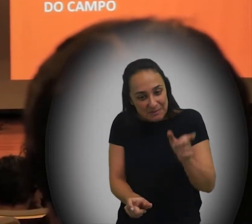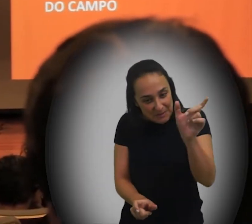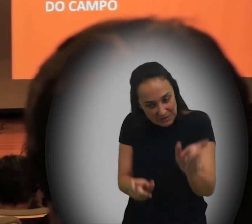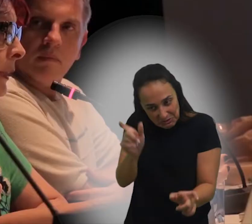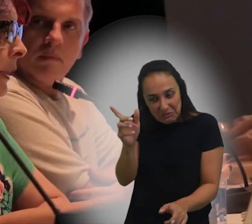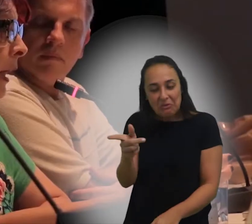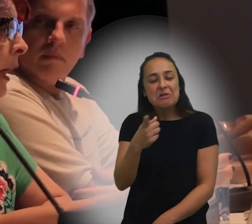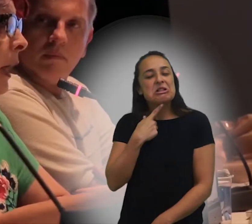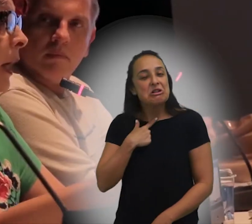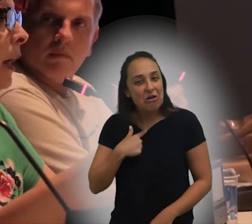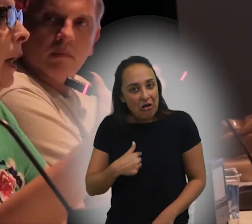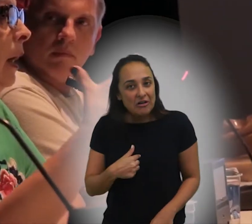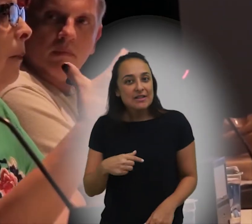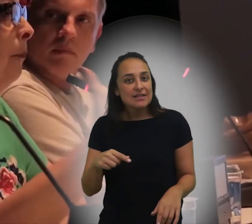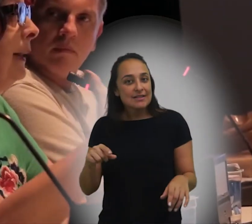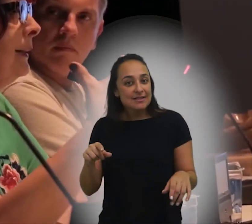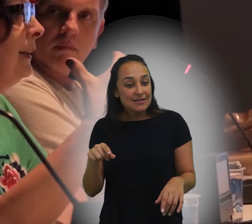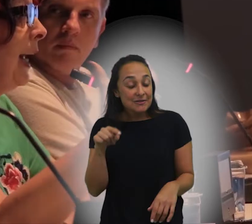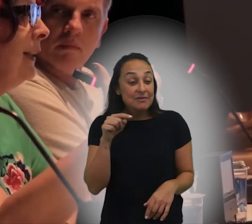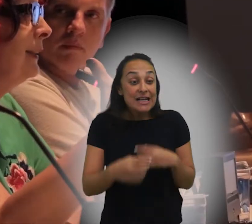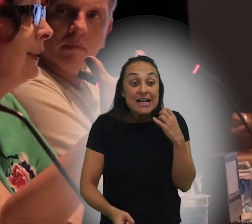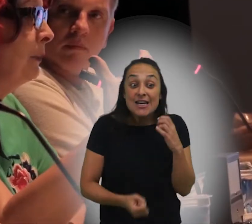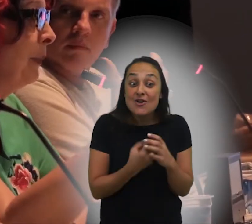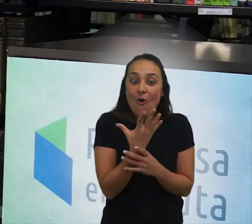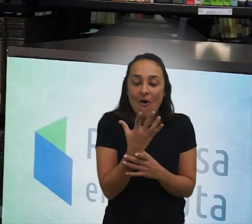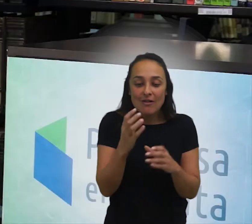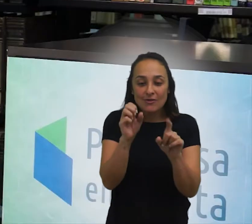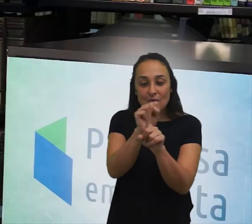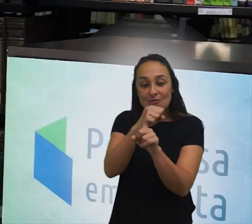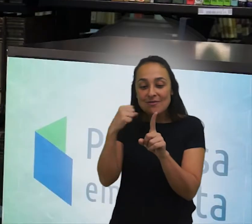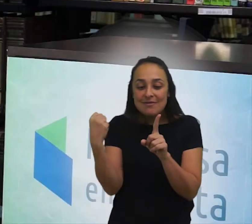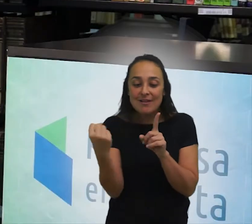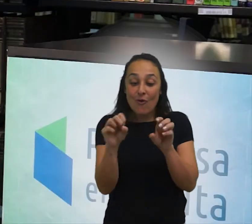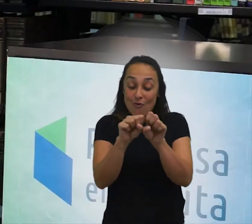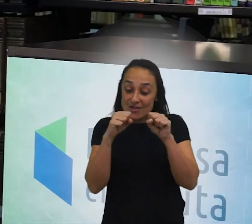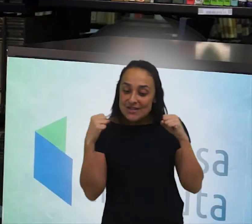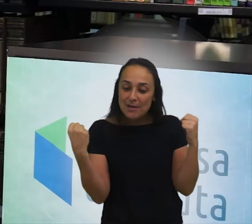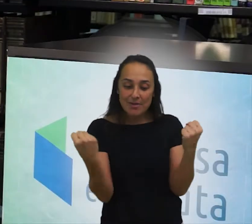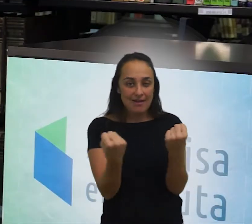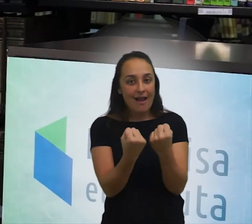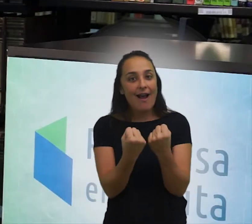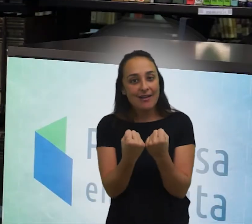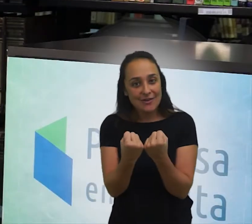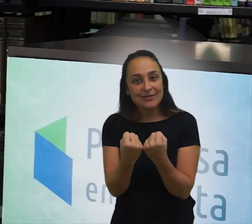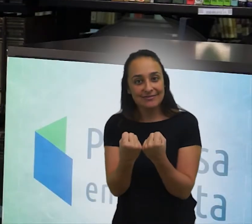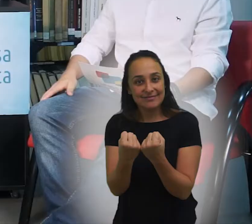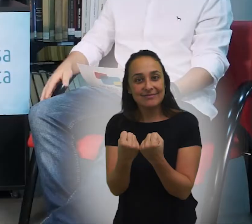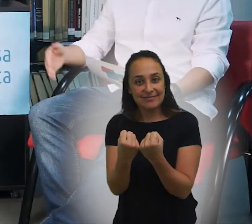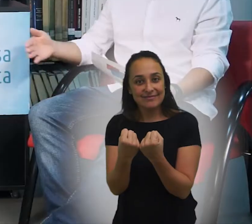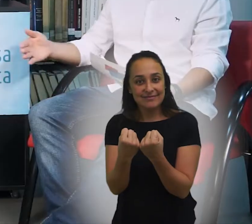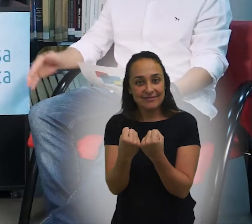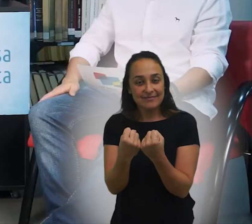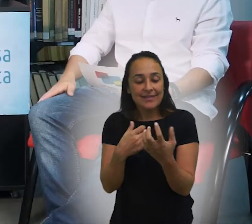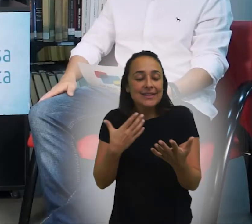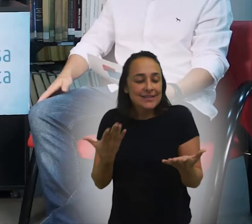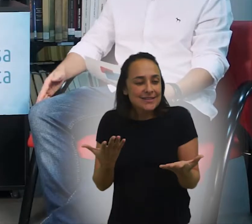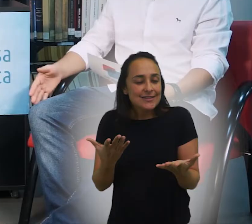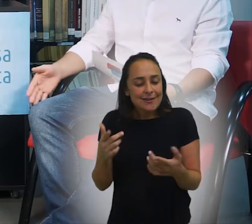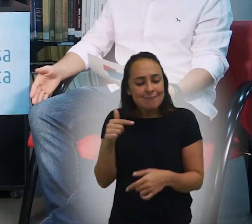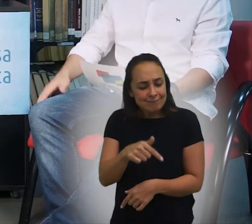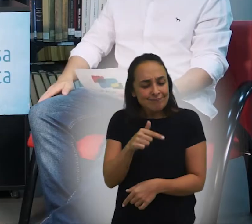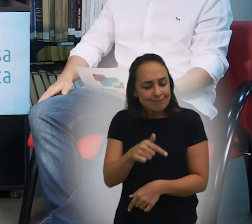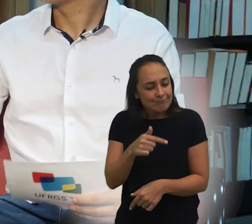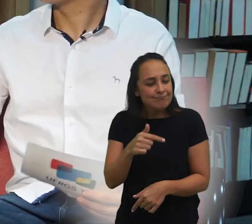série de cursos de extensão que eu já realizei. Então, ele também foi muito frutífero. Agora, falando um